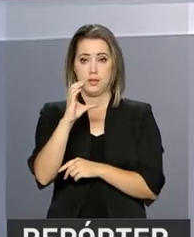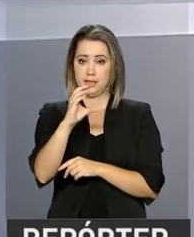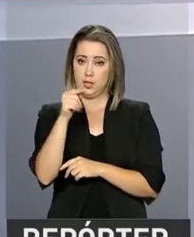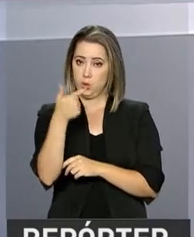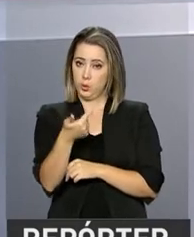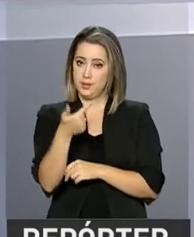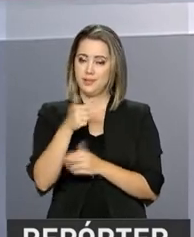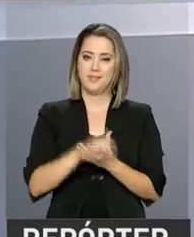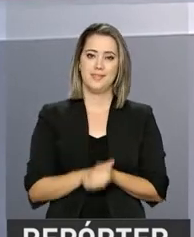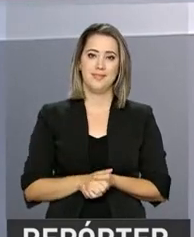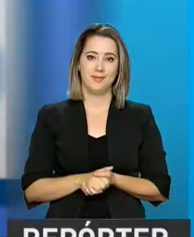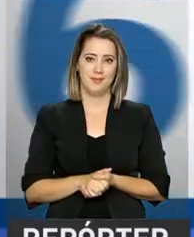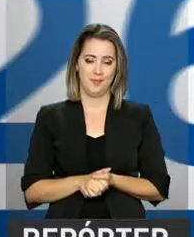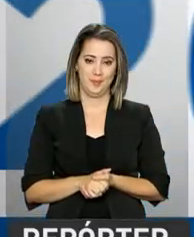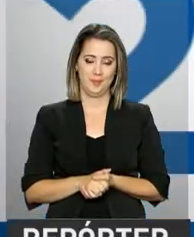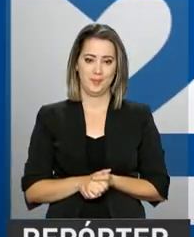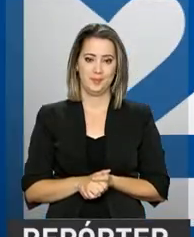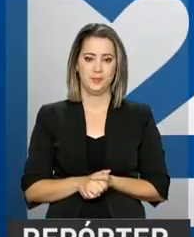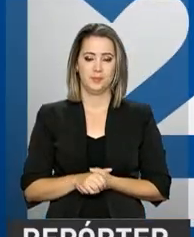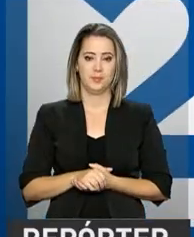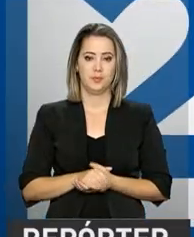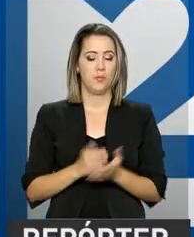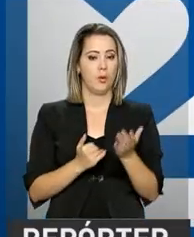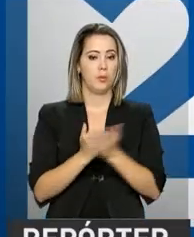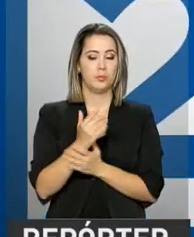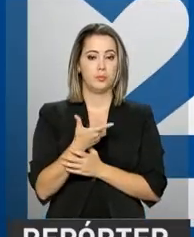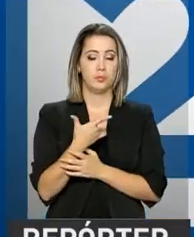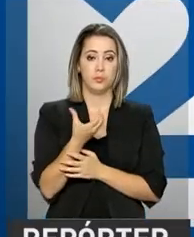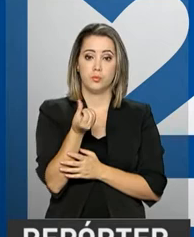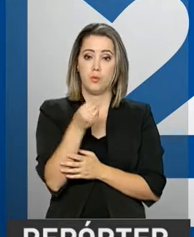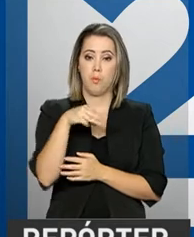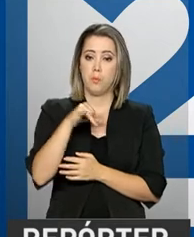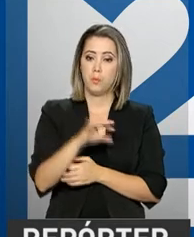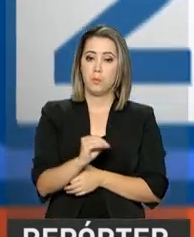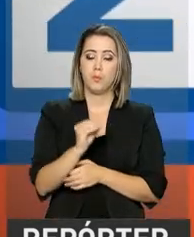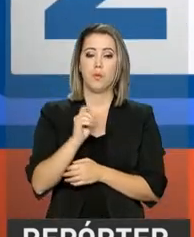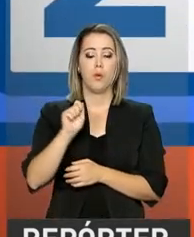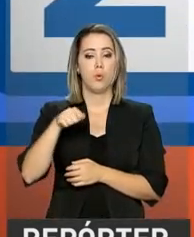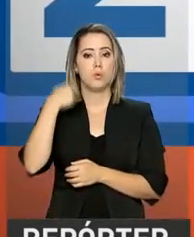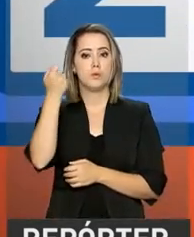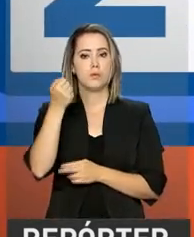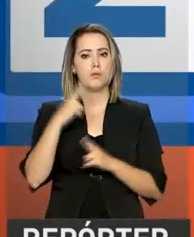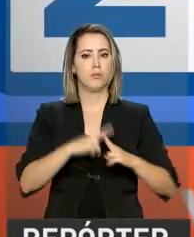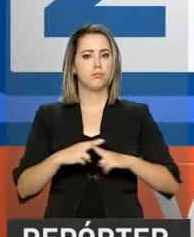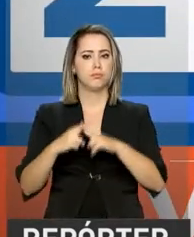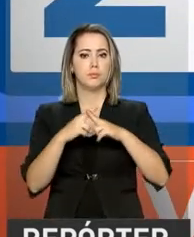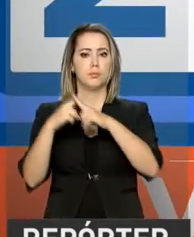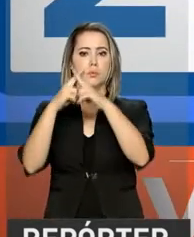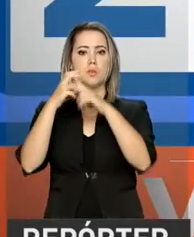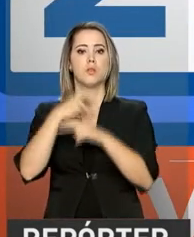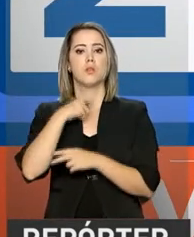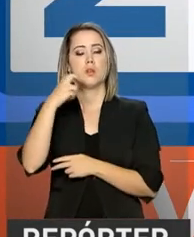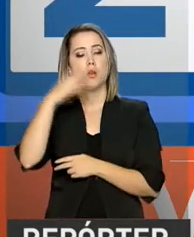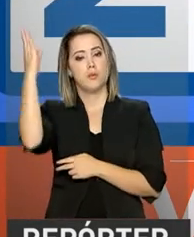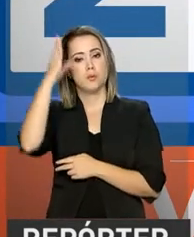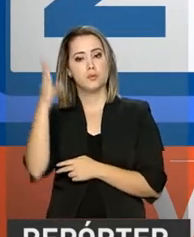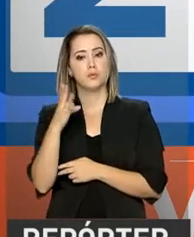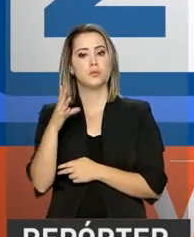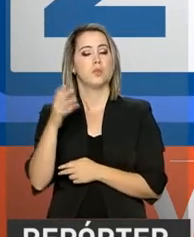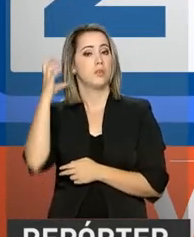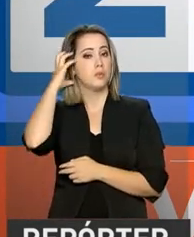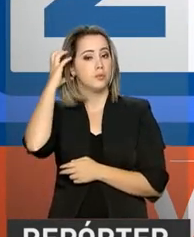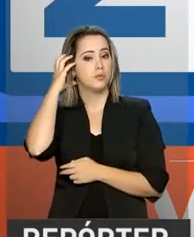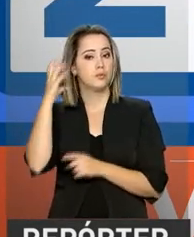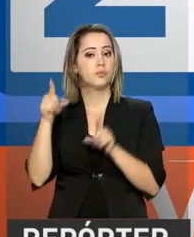c2 a partir de 26 de maio um sinal de satélite que transmite a voz do brasil a tv nbr a rede